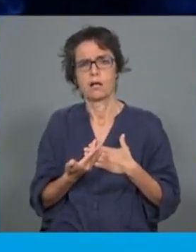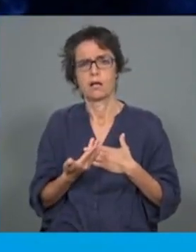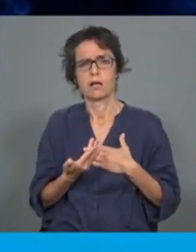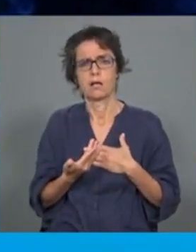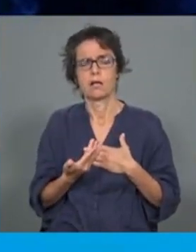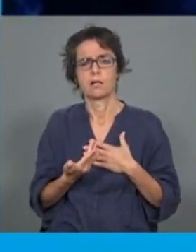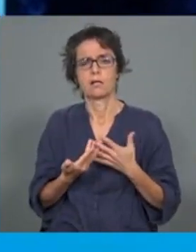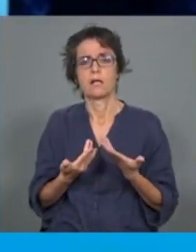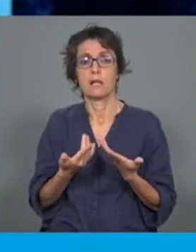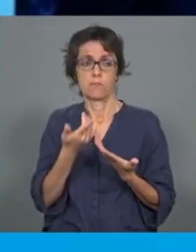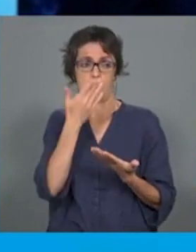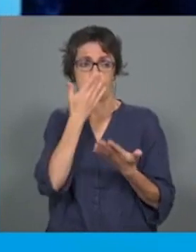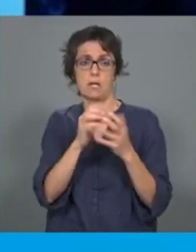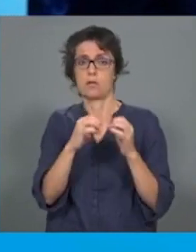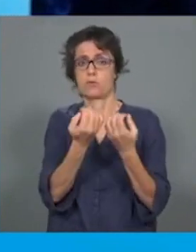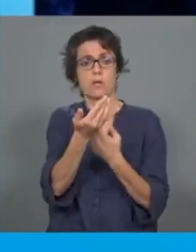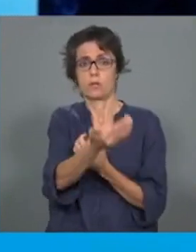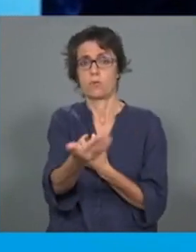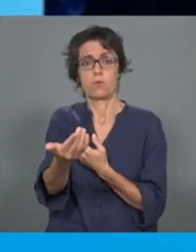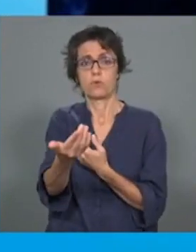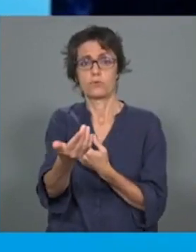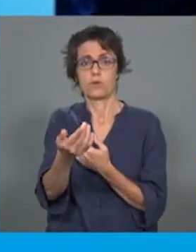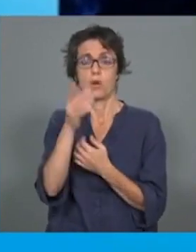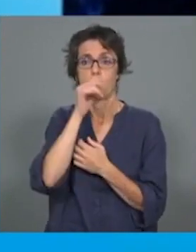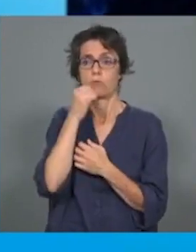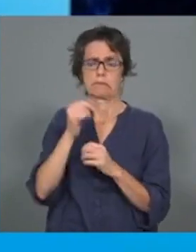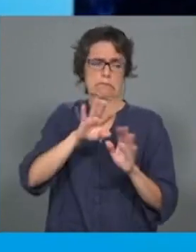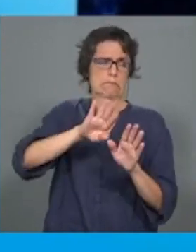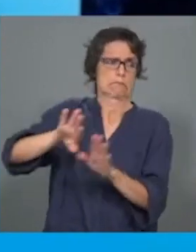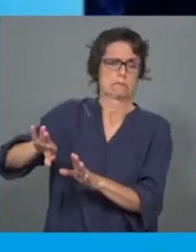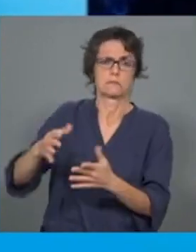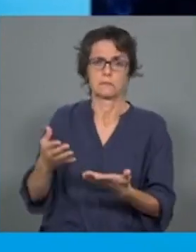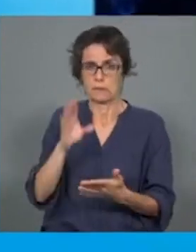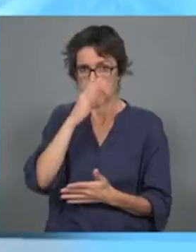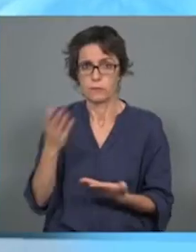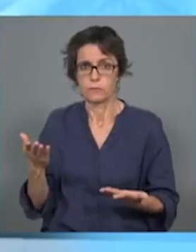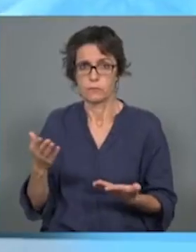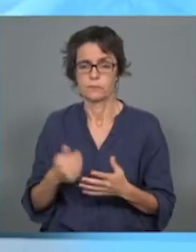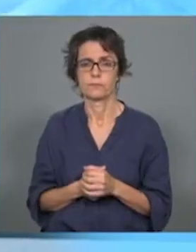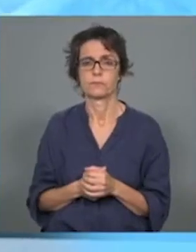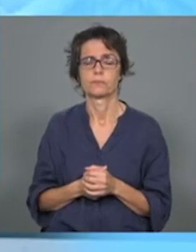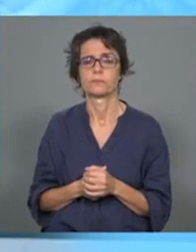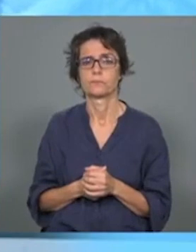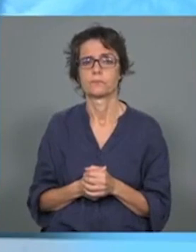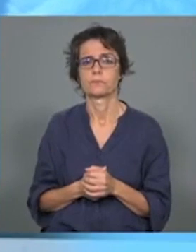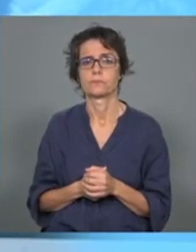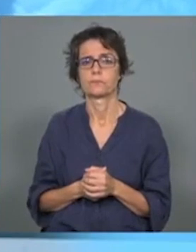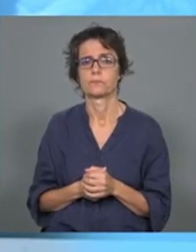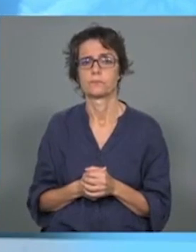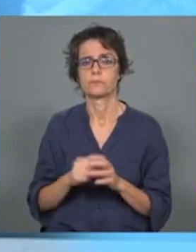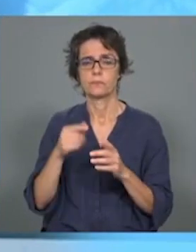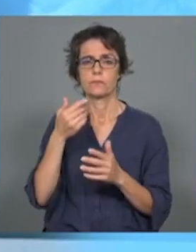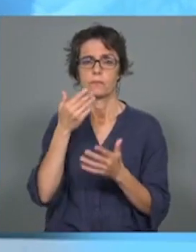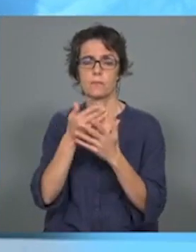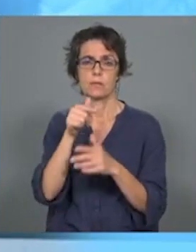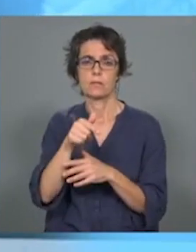mas a nossa sociedade de hoje vive e afasta o sofrimento de qualquer maneira, não é? E aí está a questão, entre uma sociedade que se calhar se resignava também